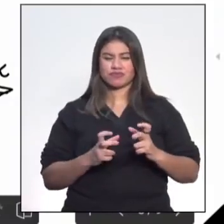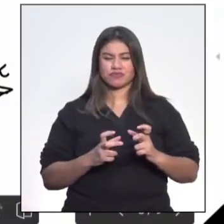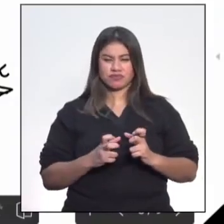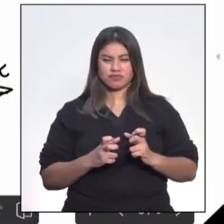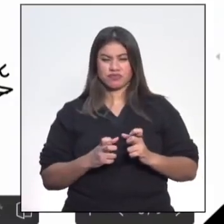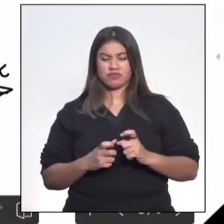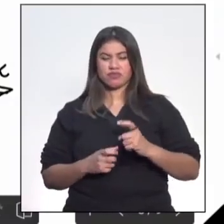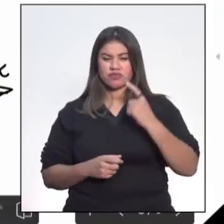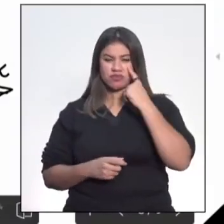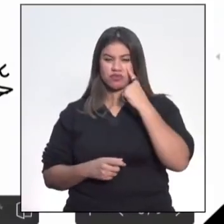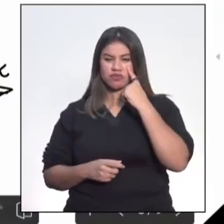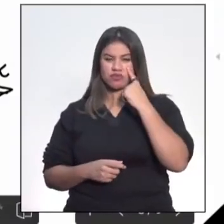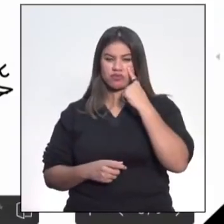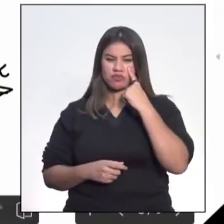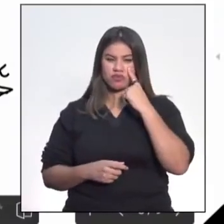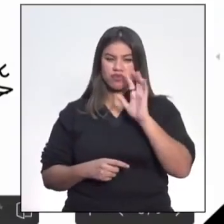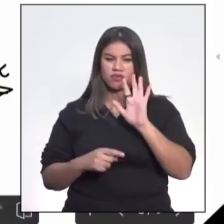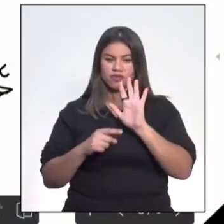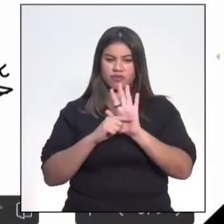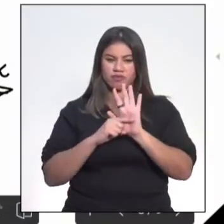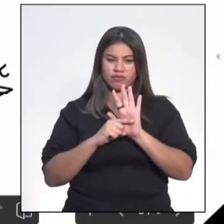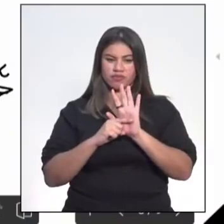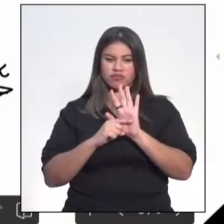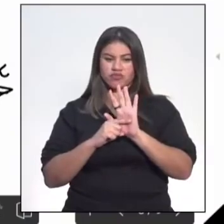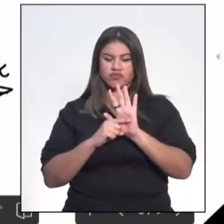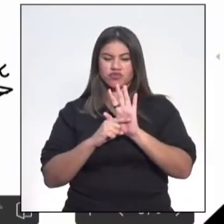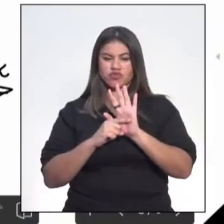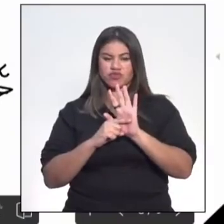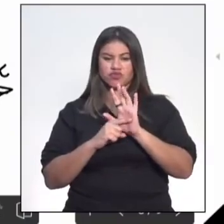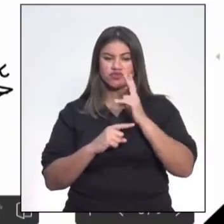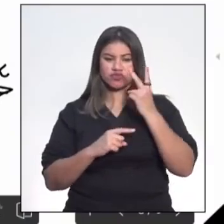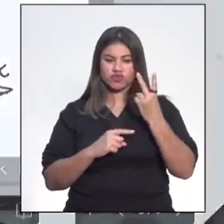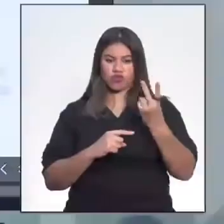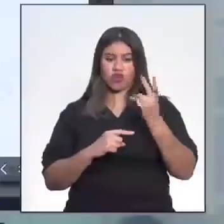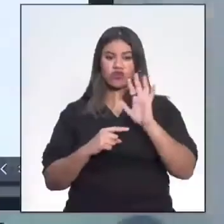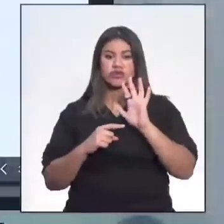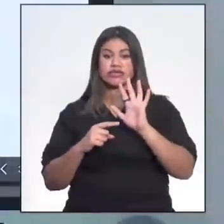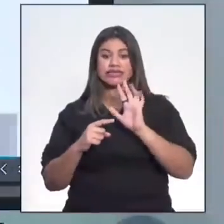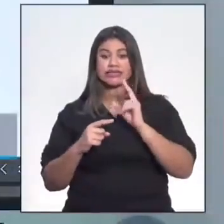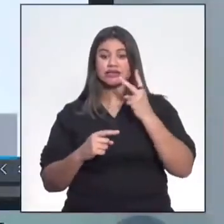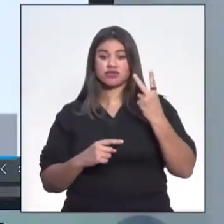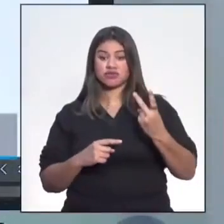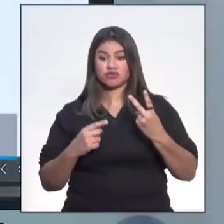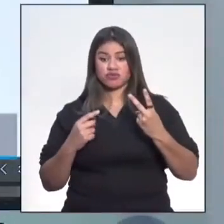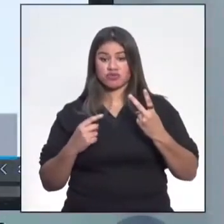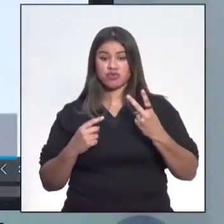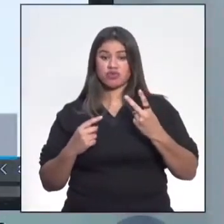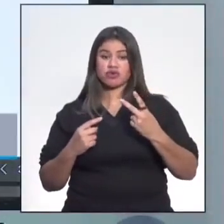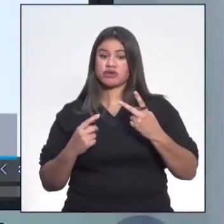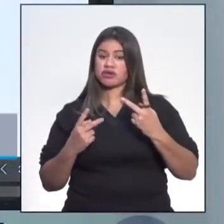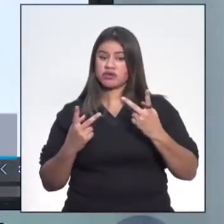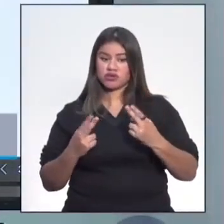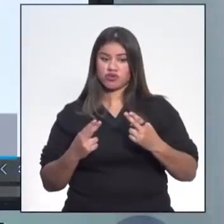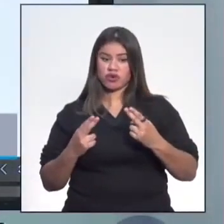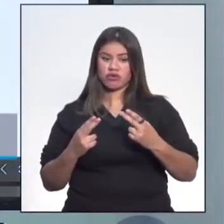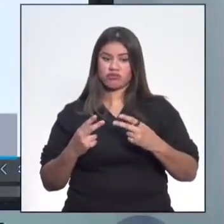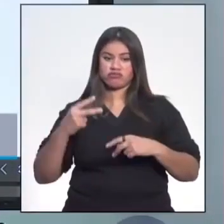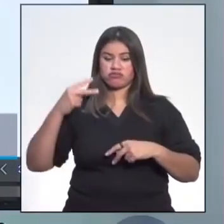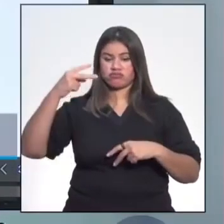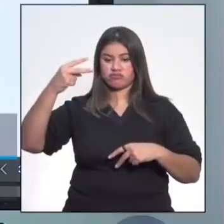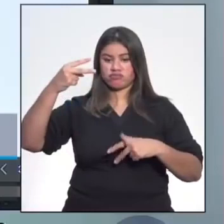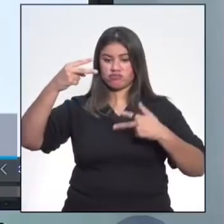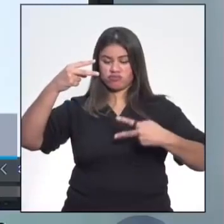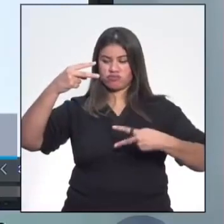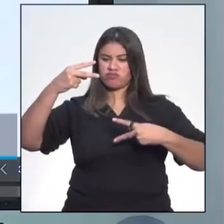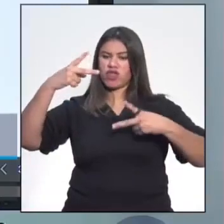coisas. Percebam que no menos 2 e no 2 a resposta ficou igual. No menos 1 e no 1, a resposta ficou igual.